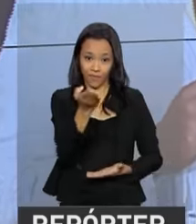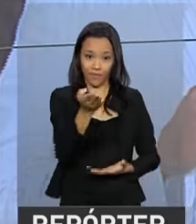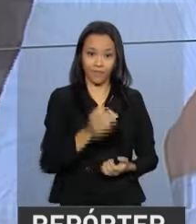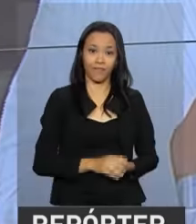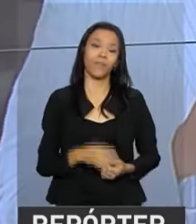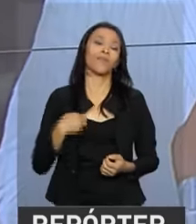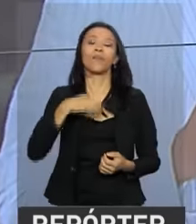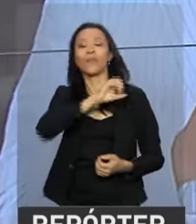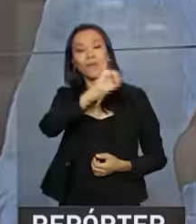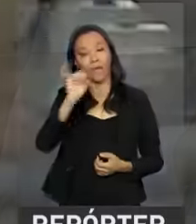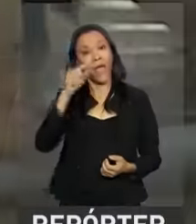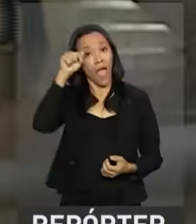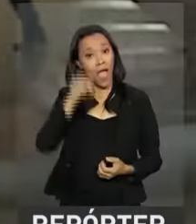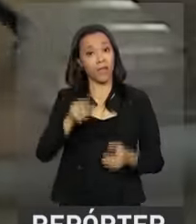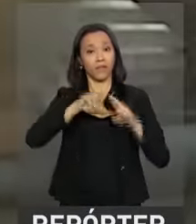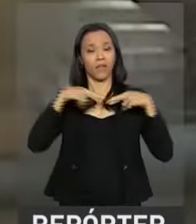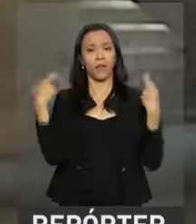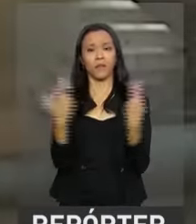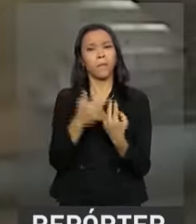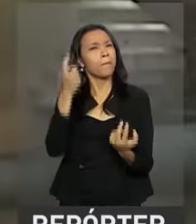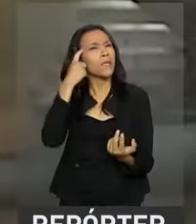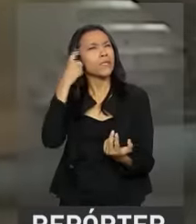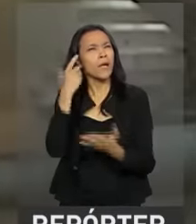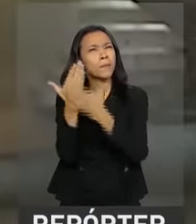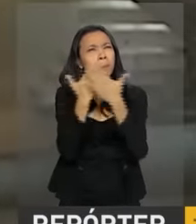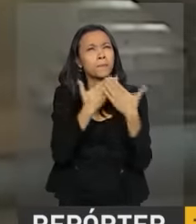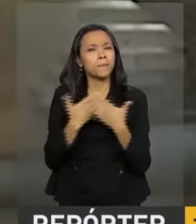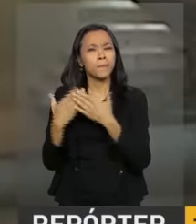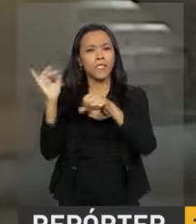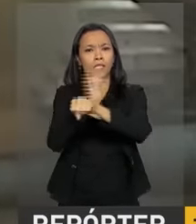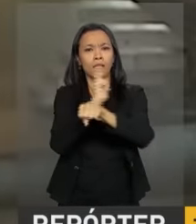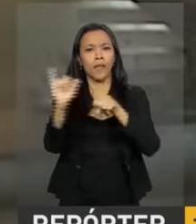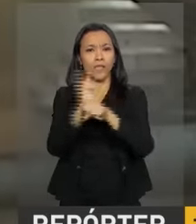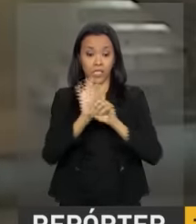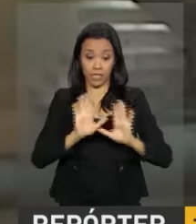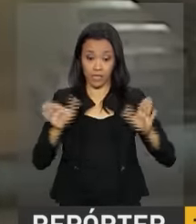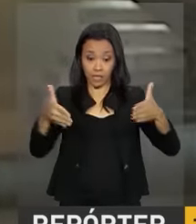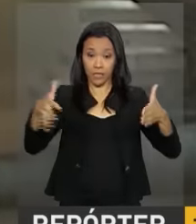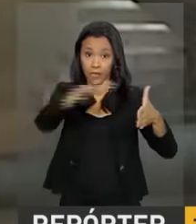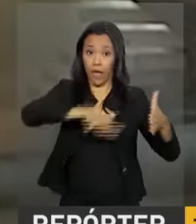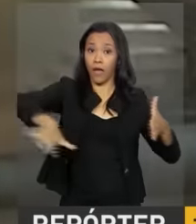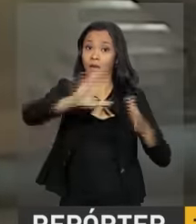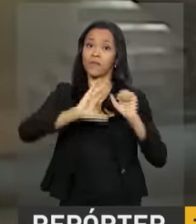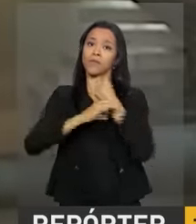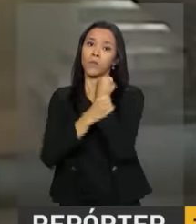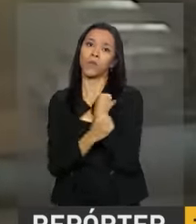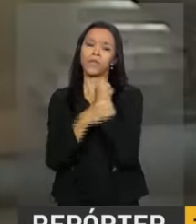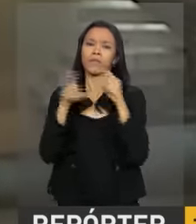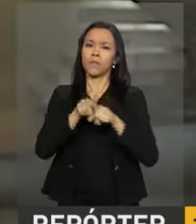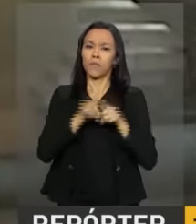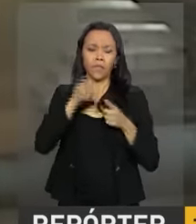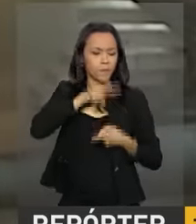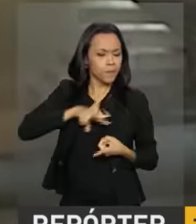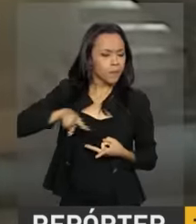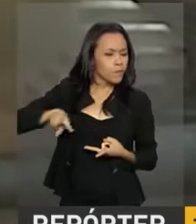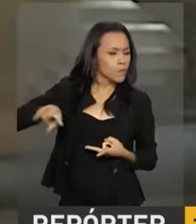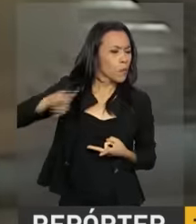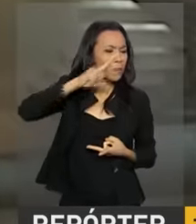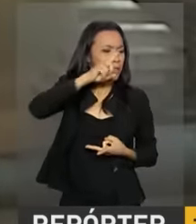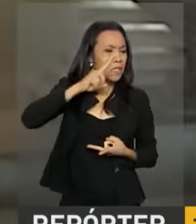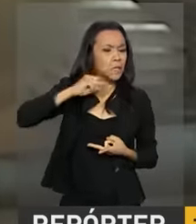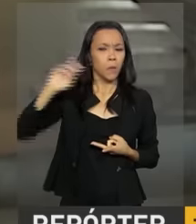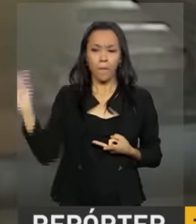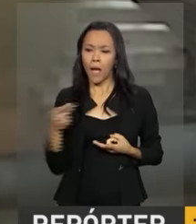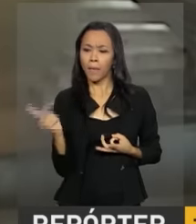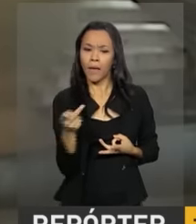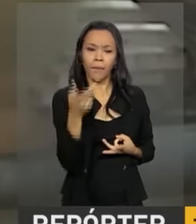Oi, Renata. Essa reunião é para pensar estratégias para a segurança pública no país e também traçar um panorama da área. Além do